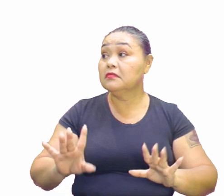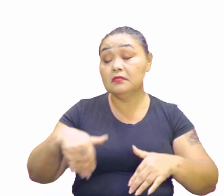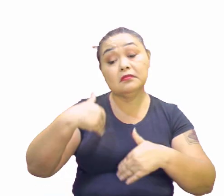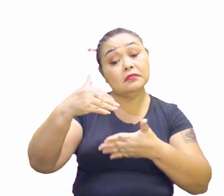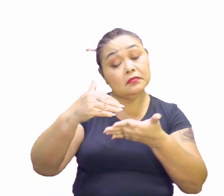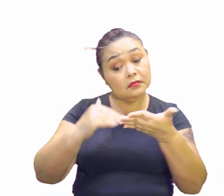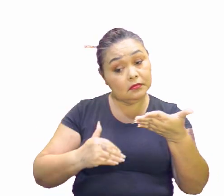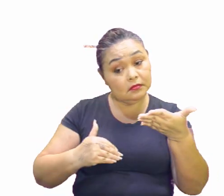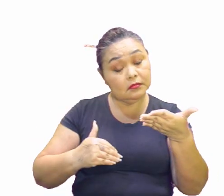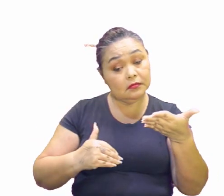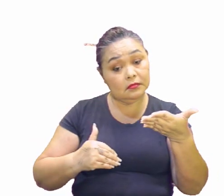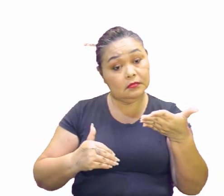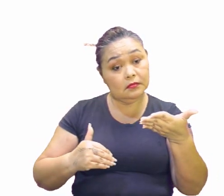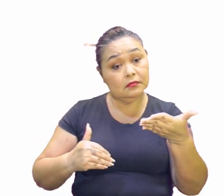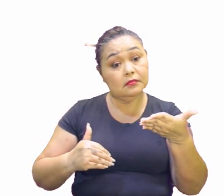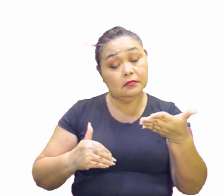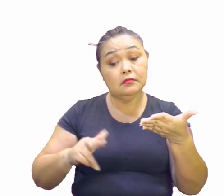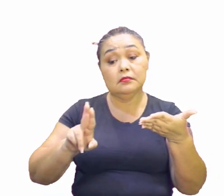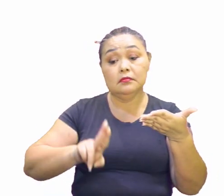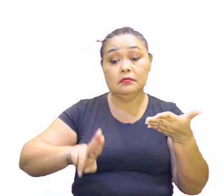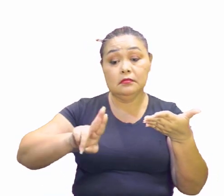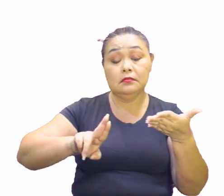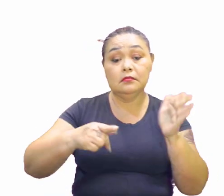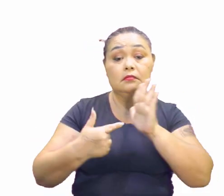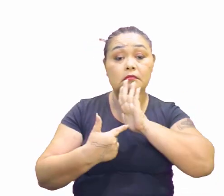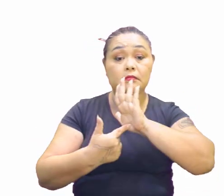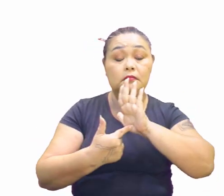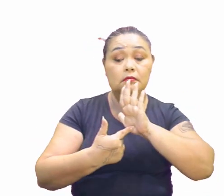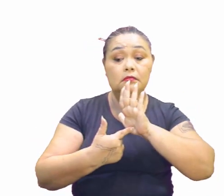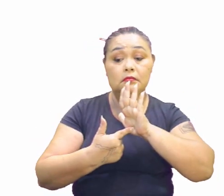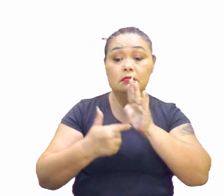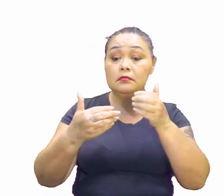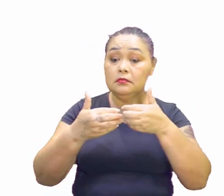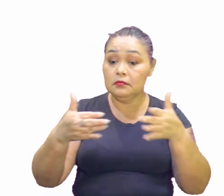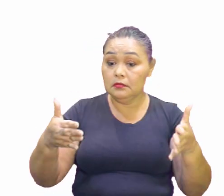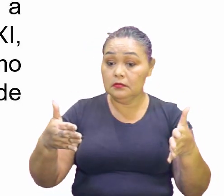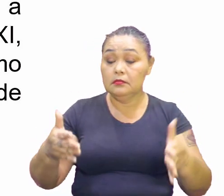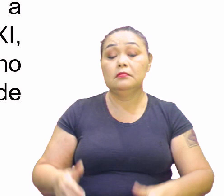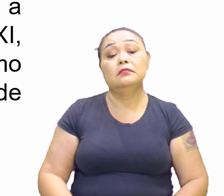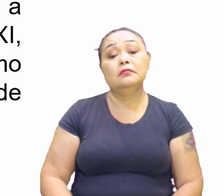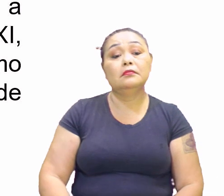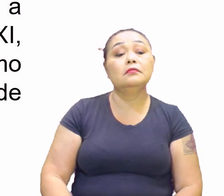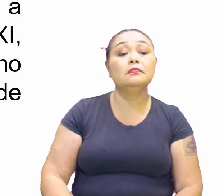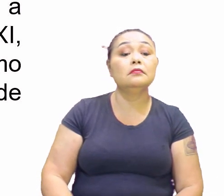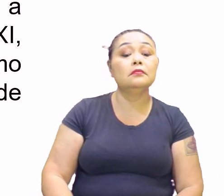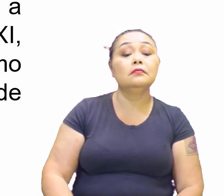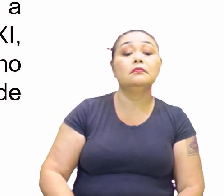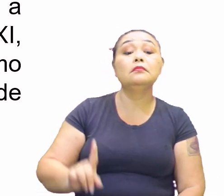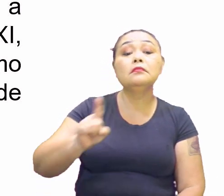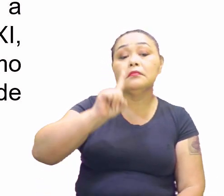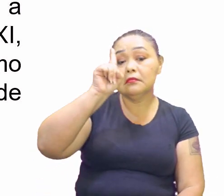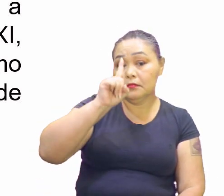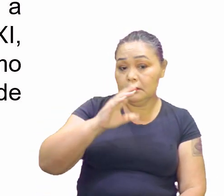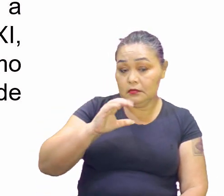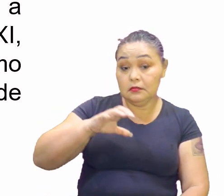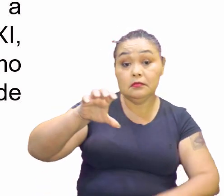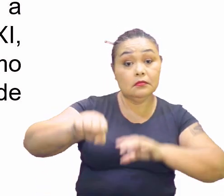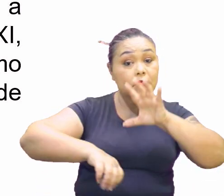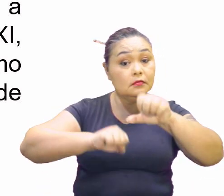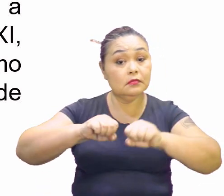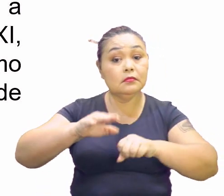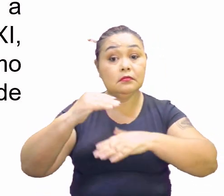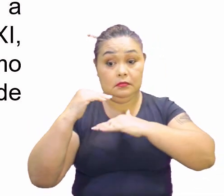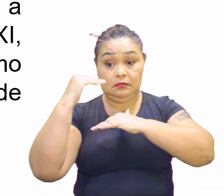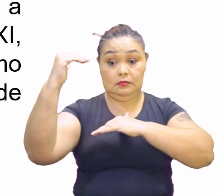ela vai começar o desenvolvimento, usando o que ela apresentou na introdução. Durante o Brasil